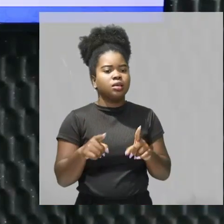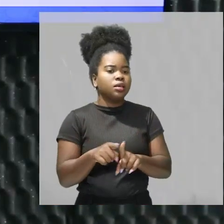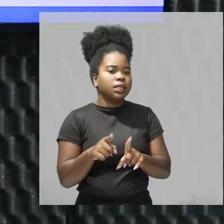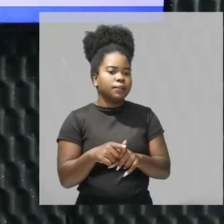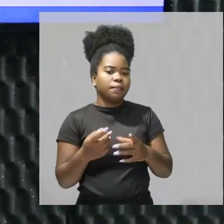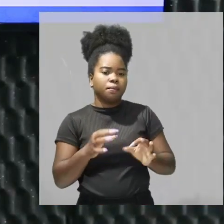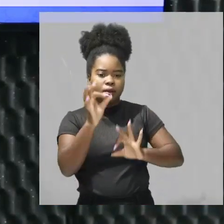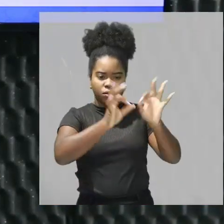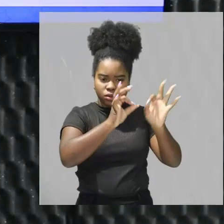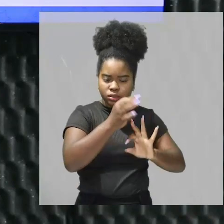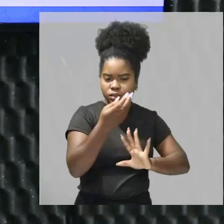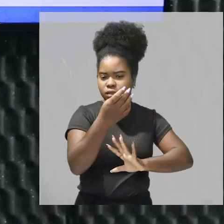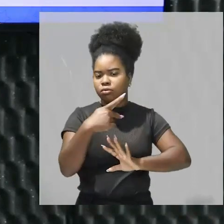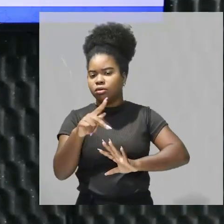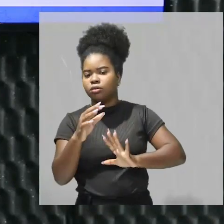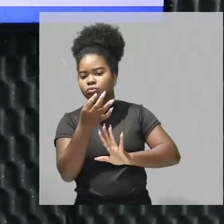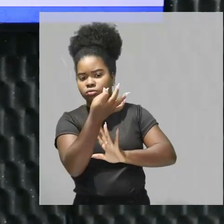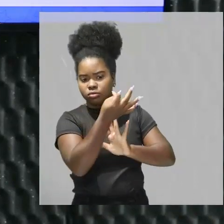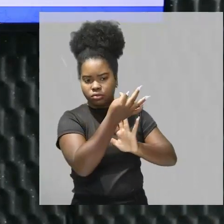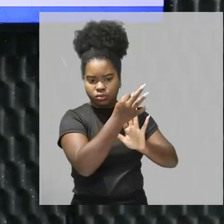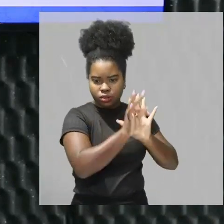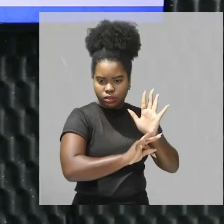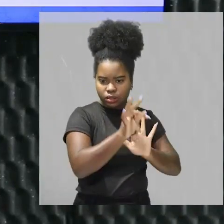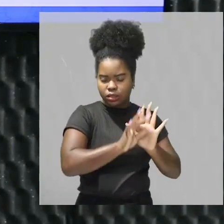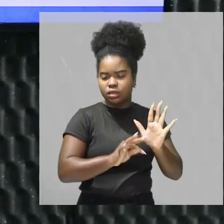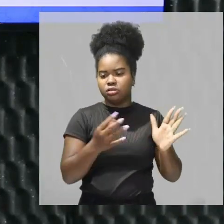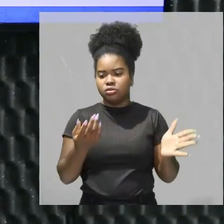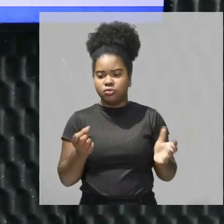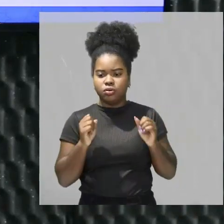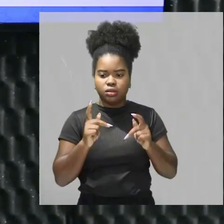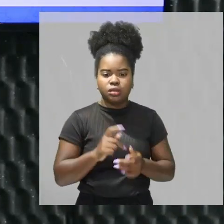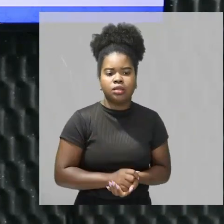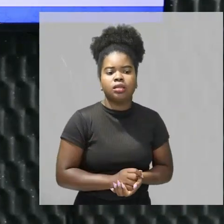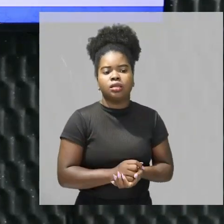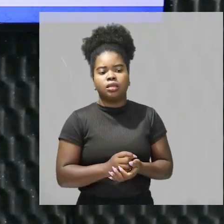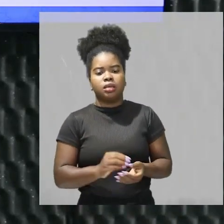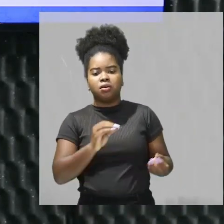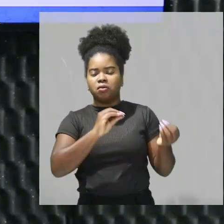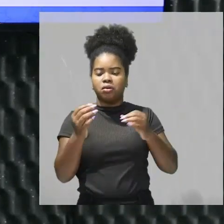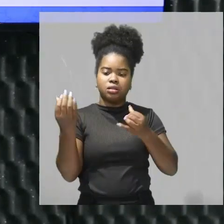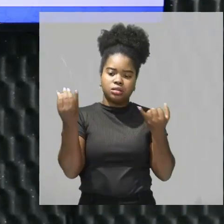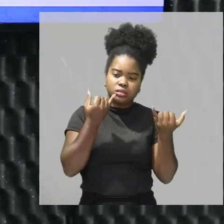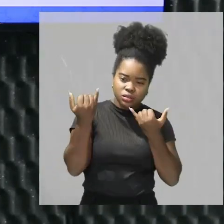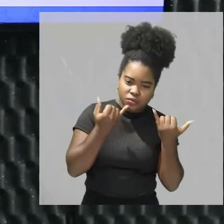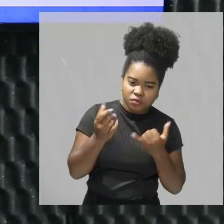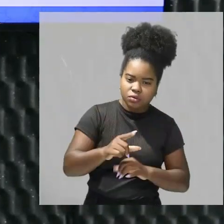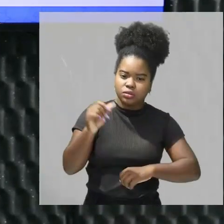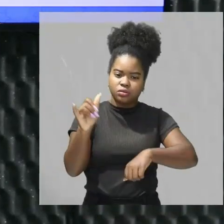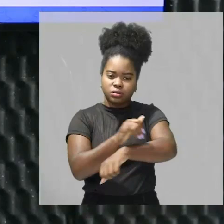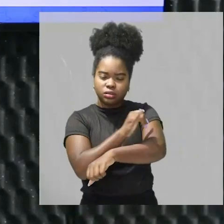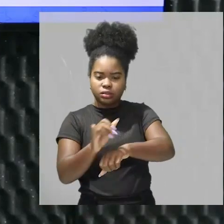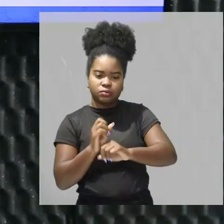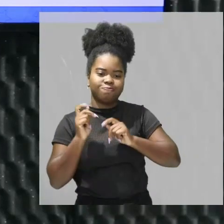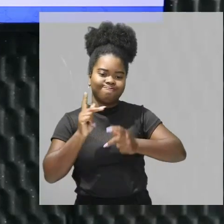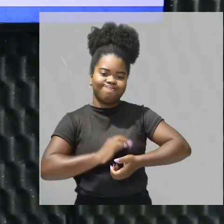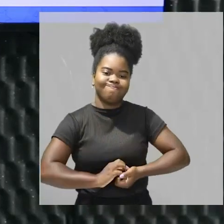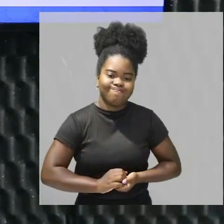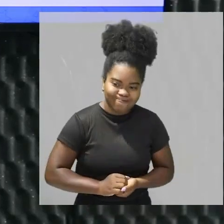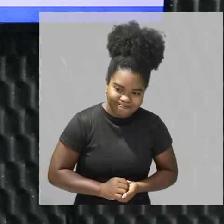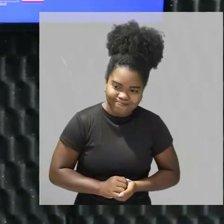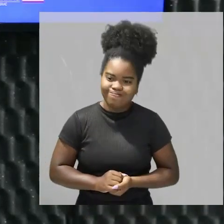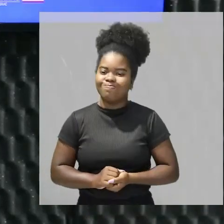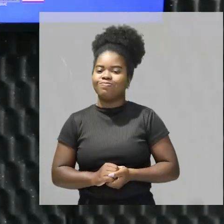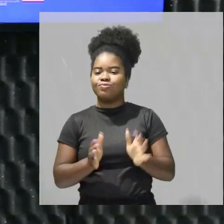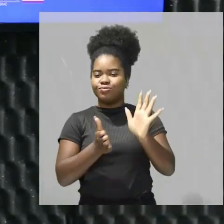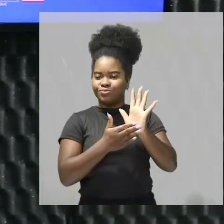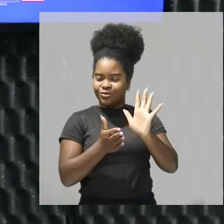uma organização estratégica da sua redação, a fim de defender o ponto de vista por você escolhido e apresentar uma proposta de intervenção